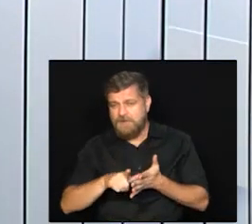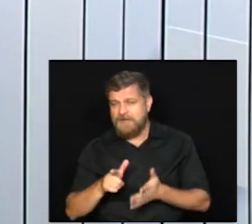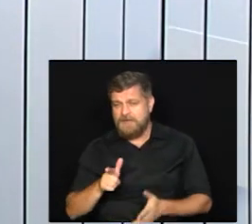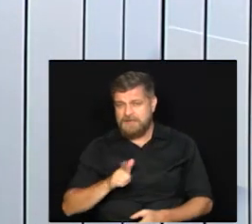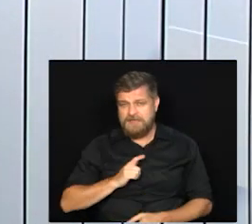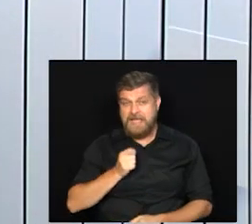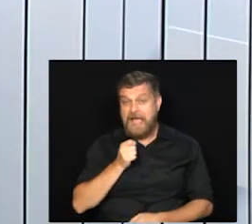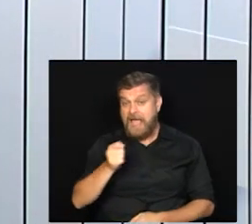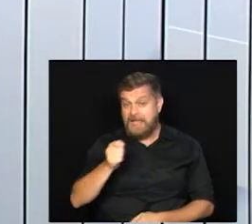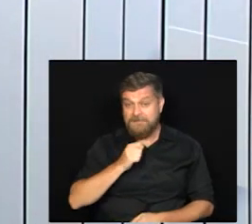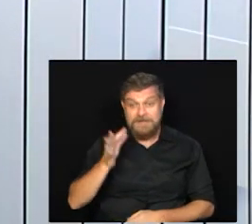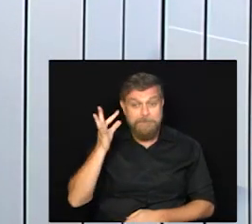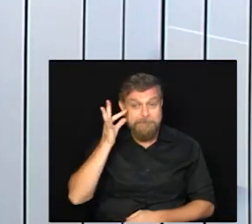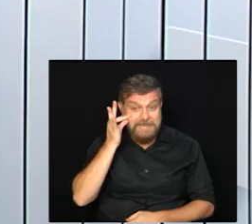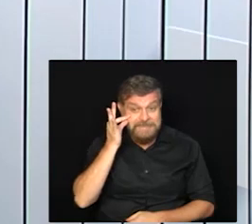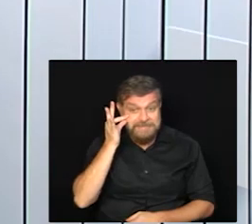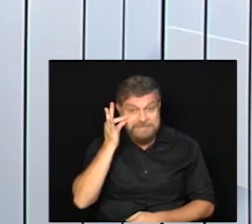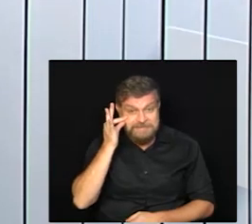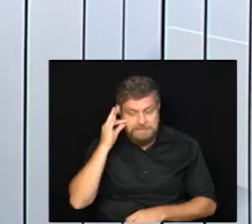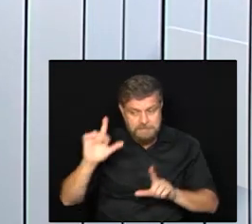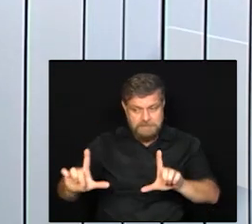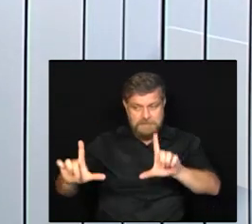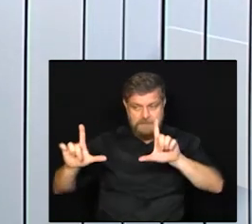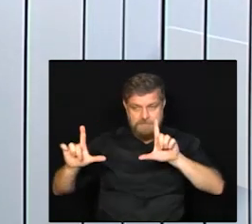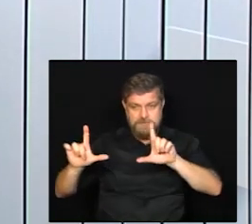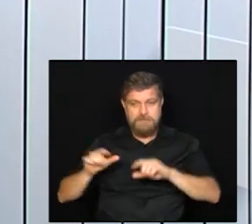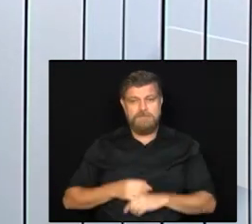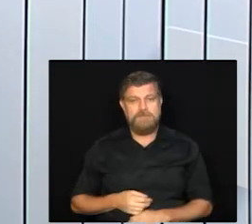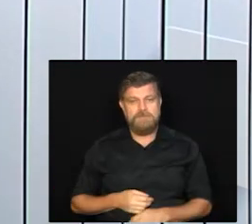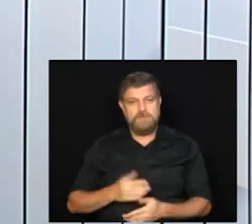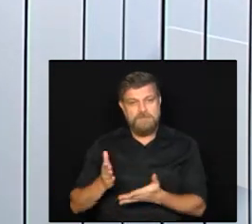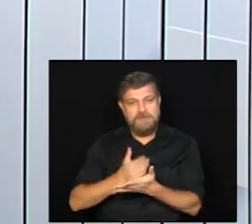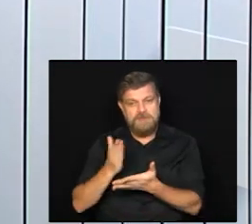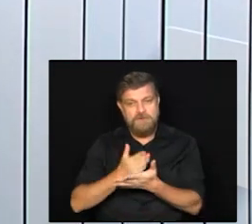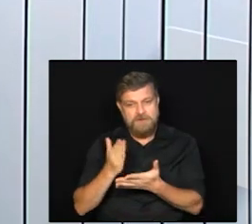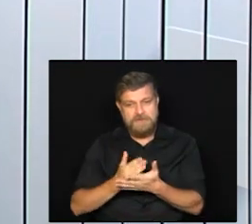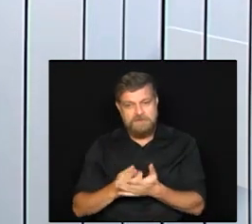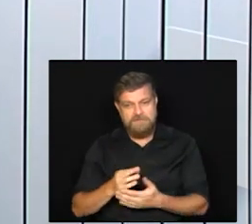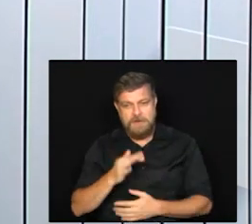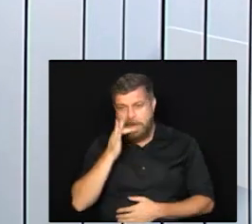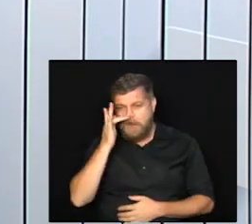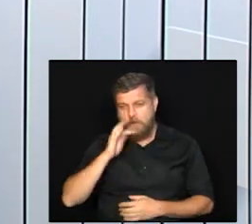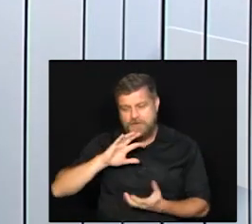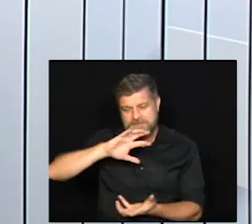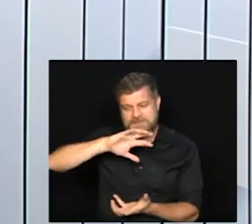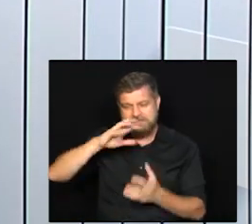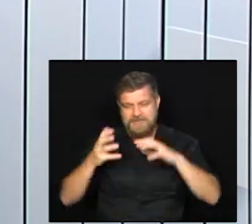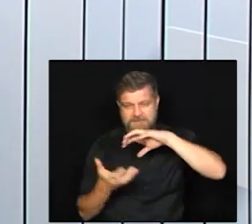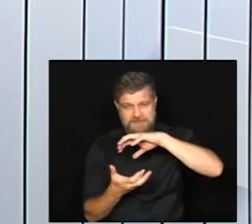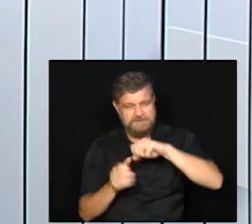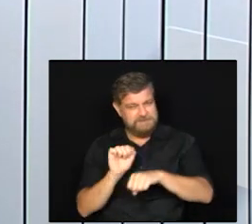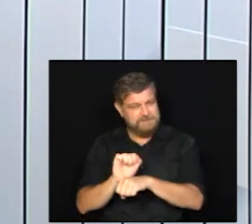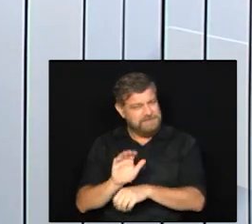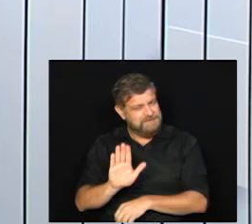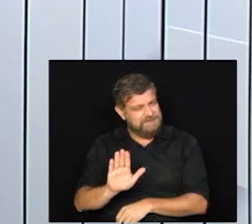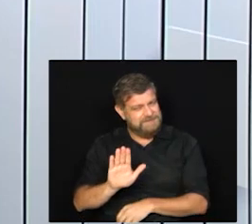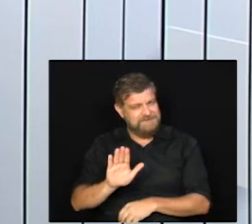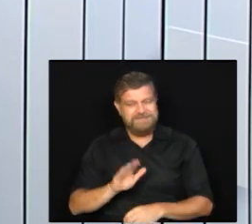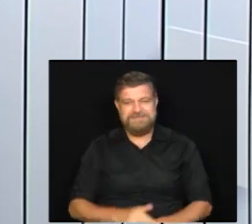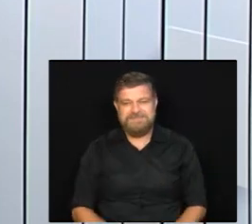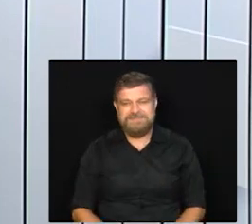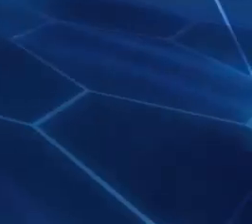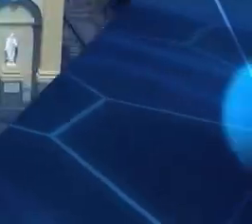tem entrevista ao vivo sobre o livro Revolução das Rosas. Não saia daí.